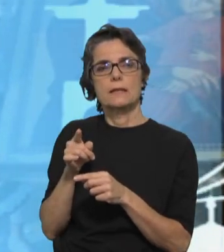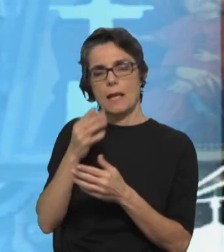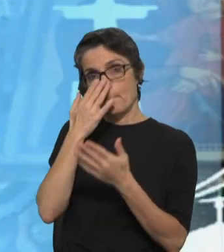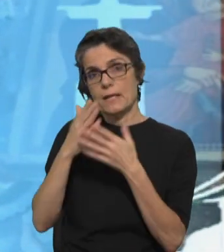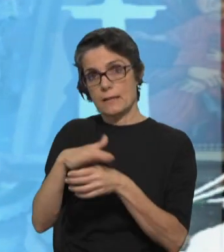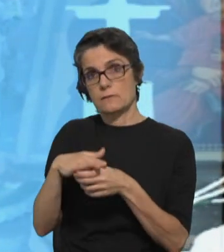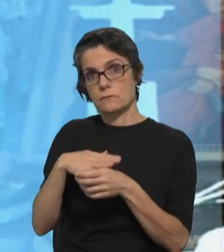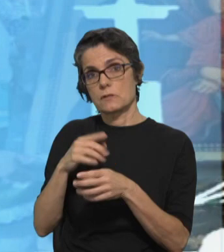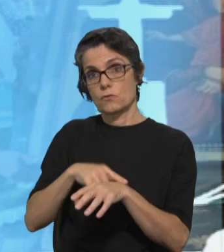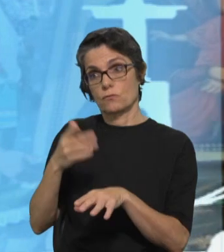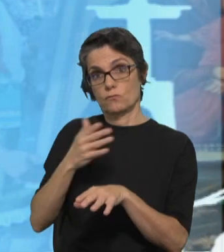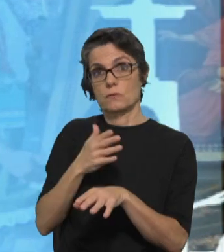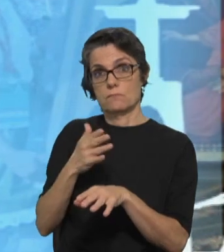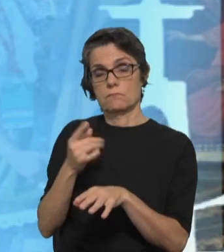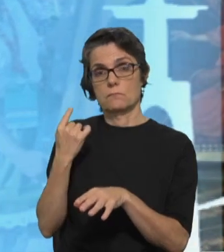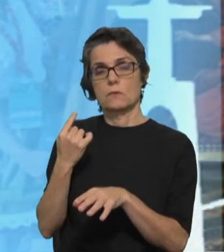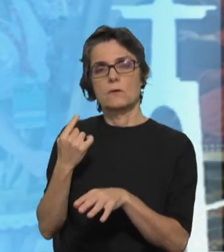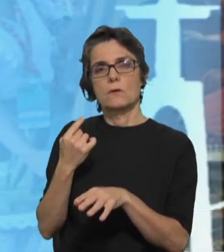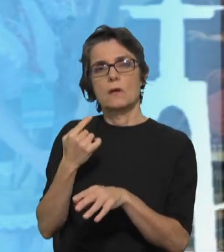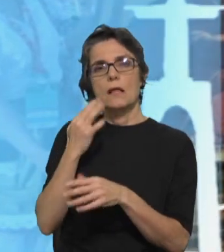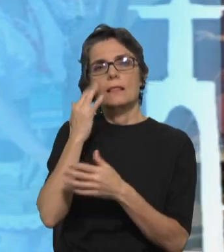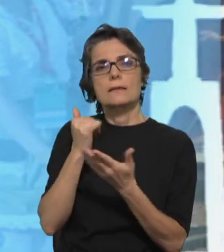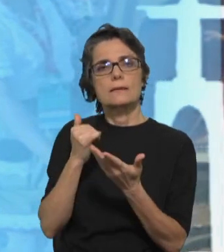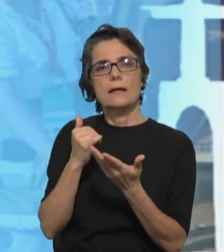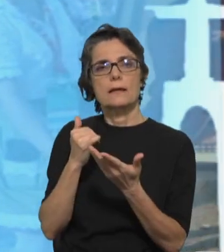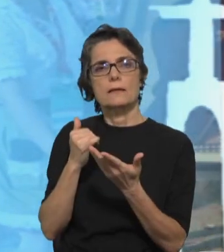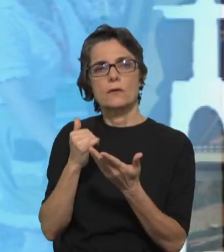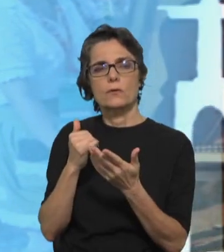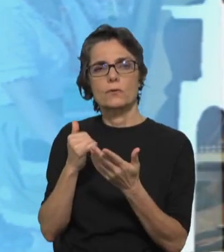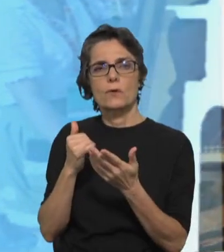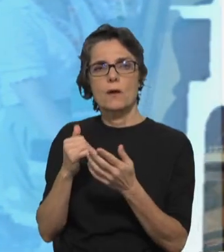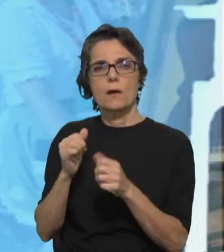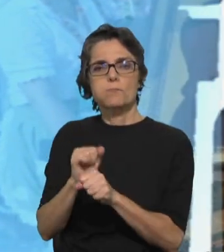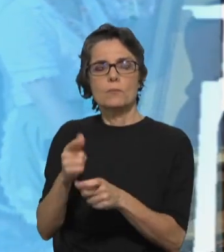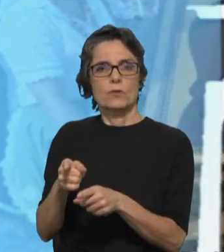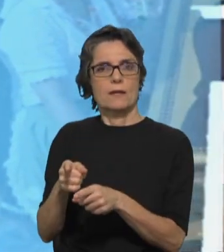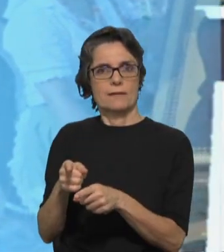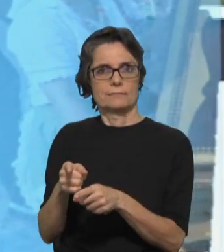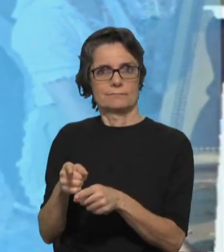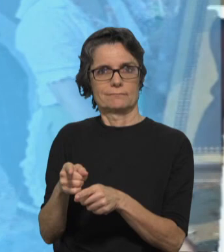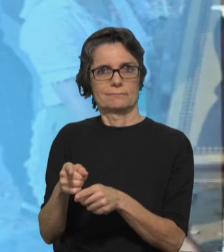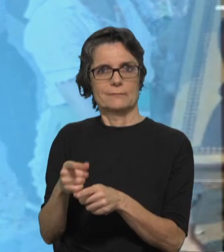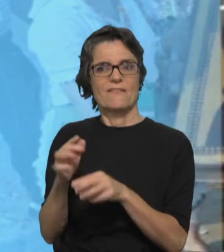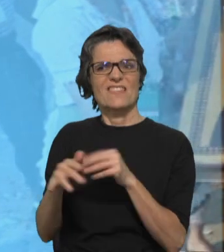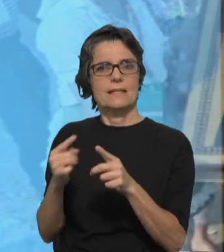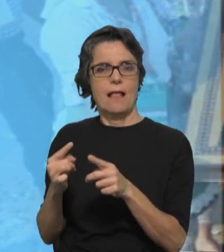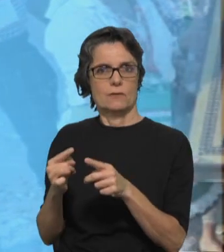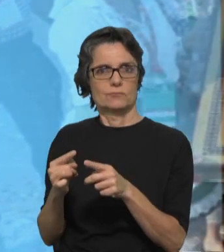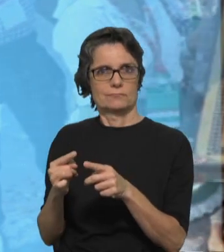altura e tentaram pôr o tal chamado pauzinho na engrenagem e